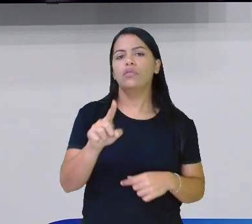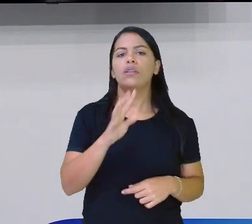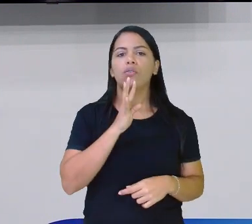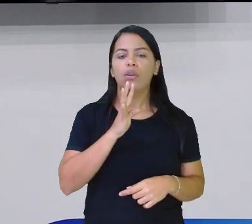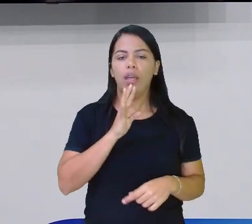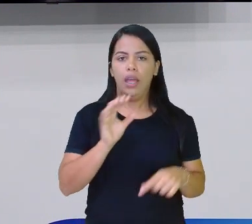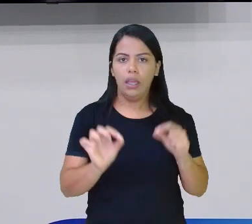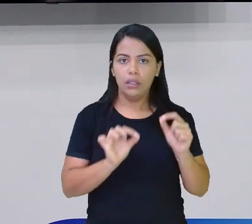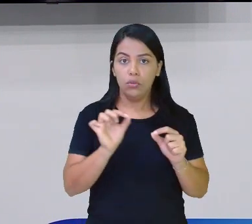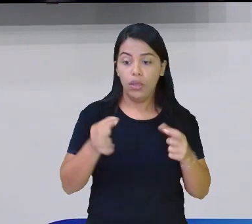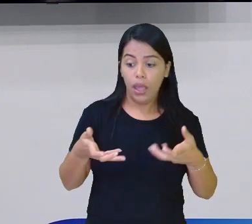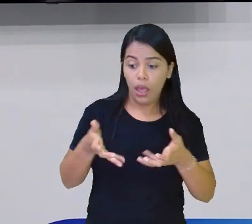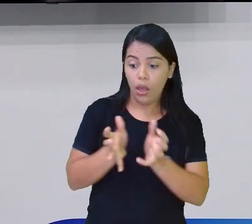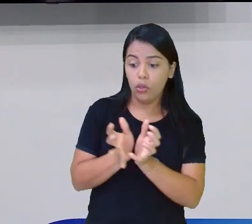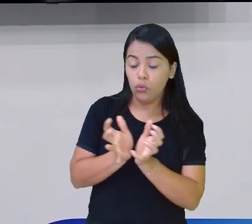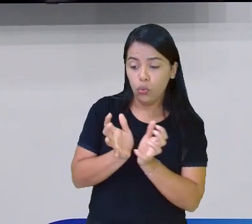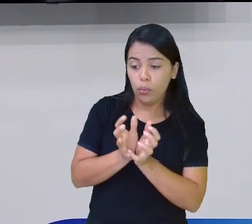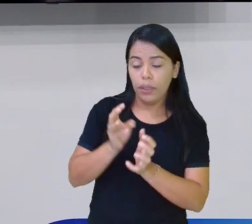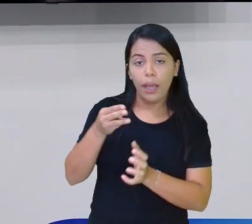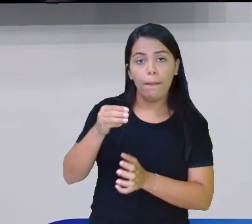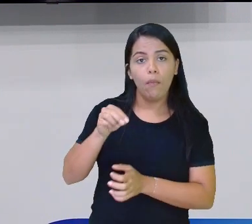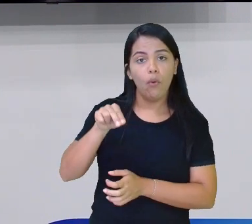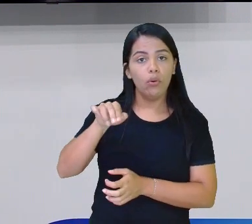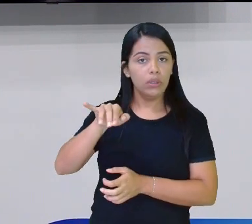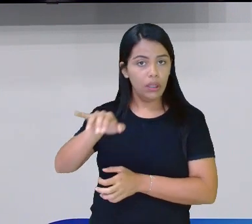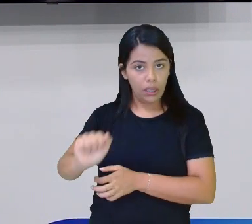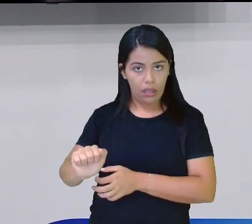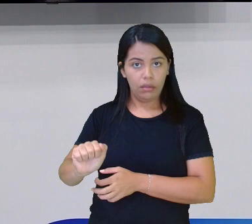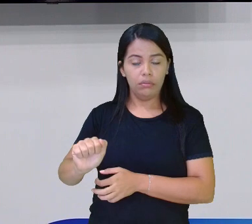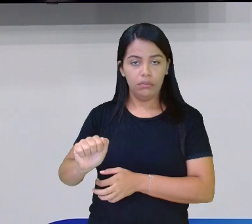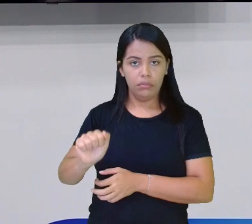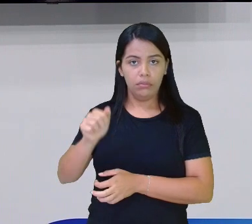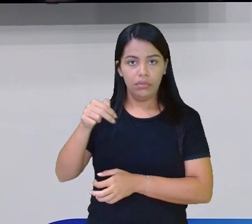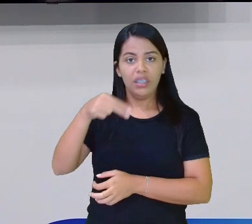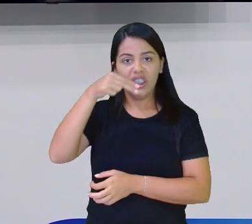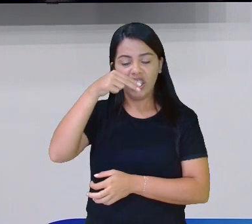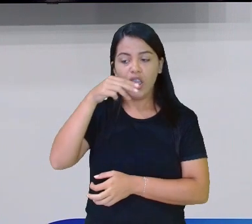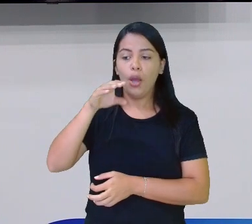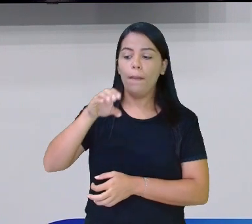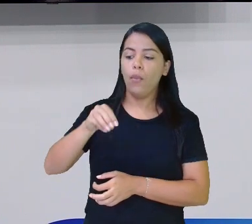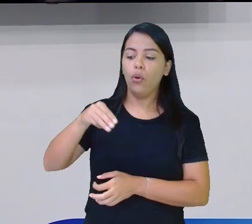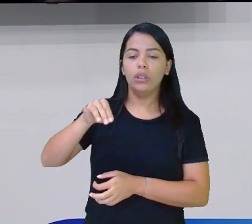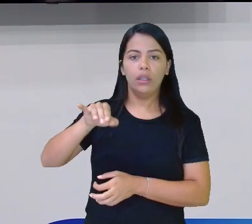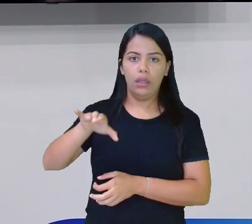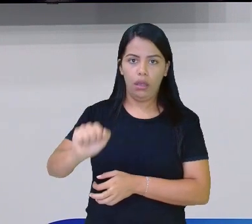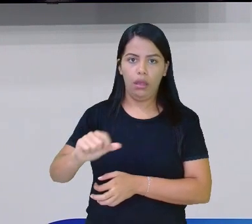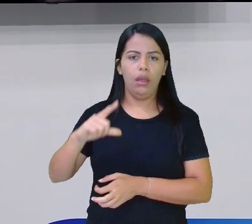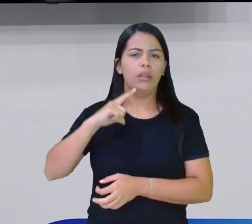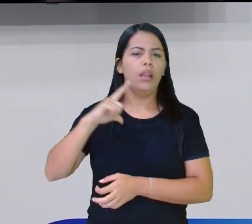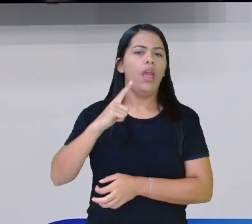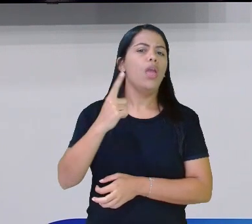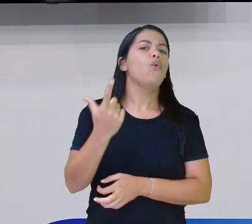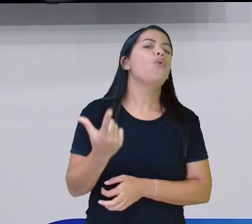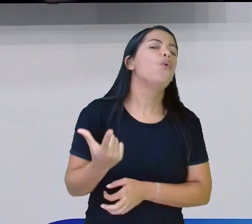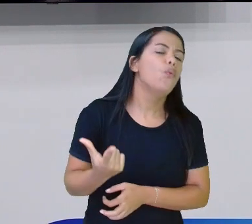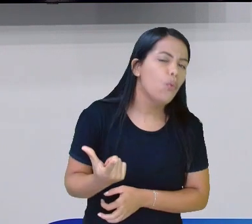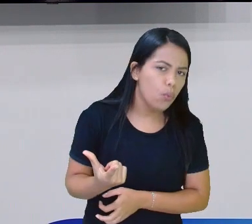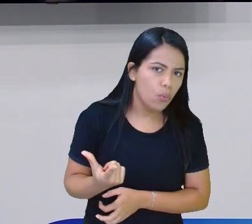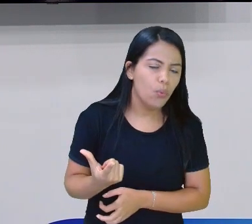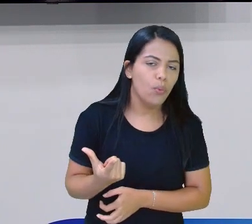da Mônica. Tem um personagem, que é o Cebolinha, que ele tem uma característica muito marcante. Você sabe qual